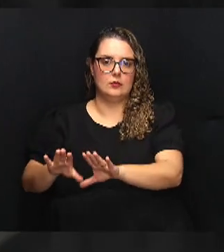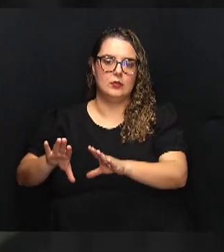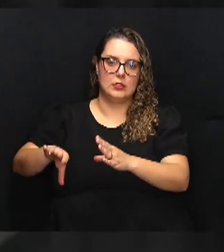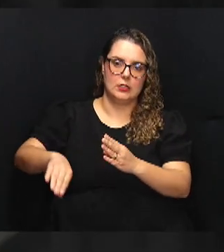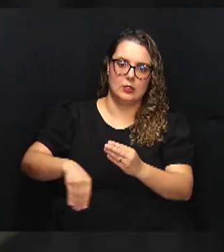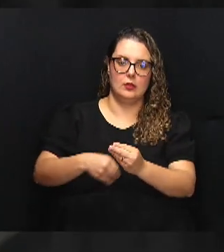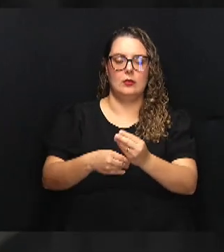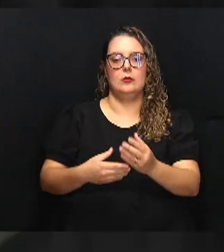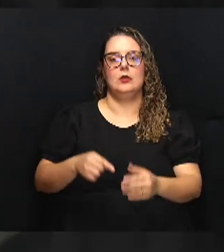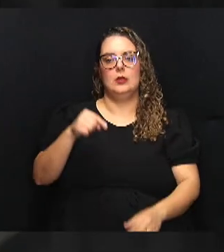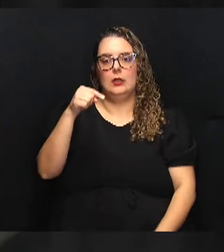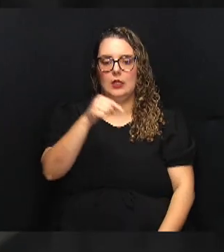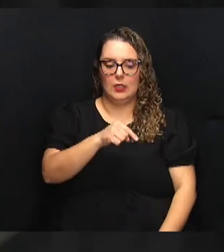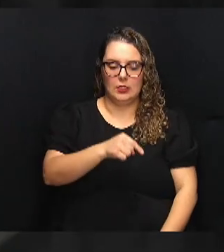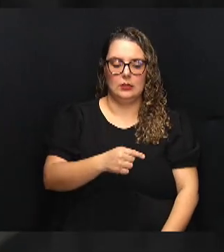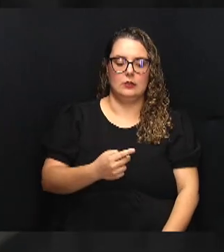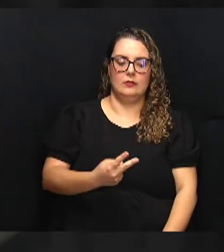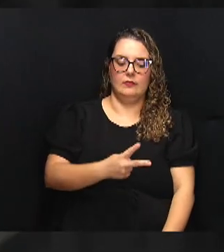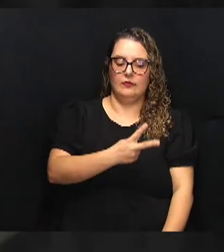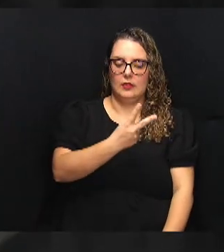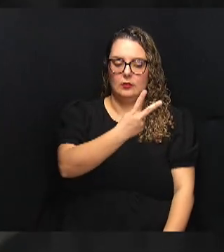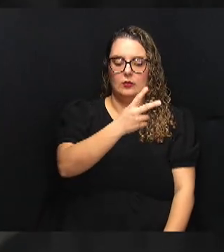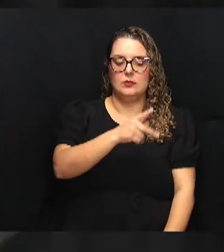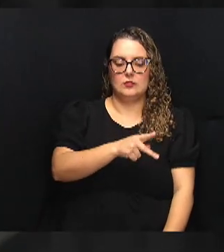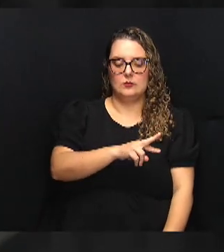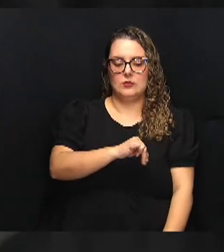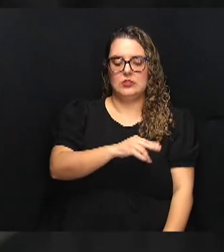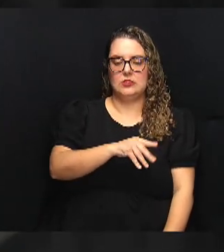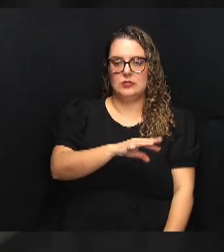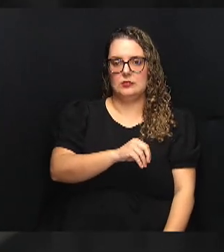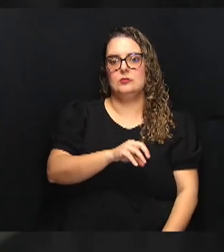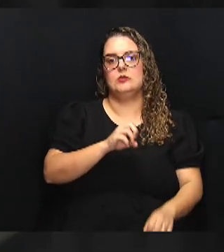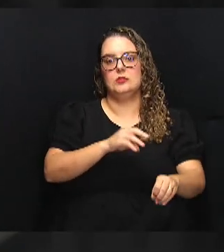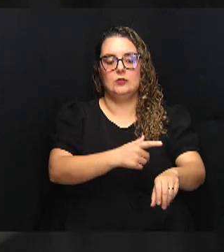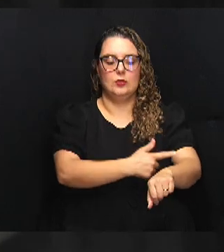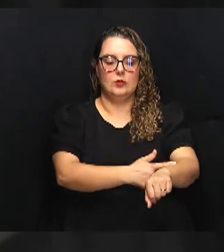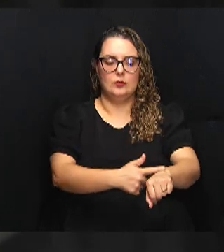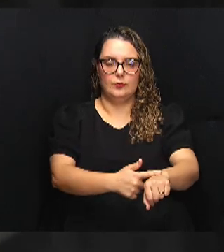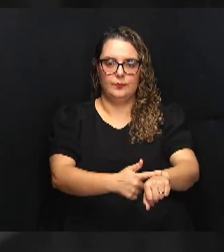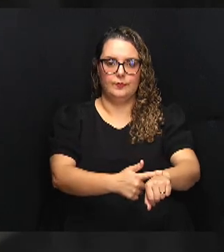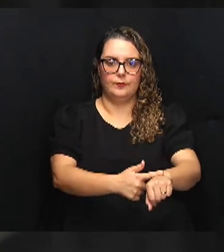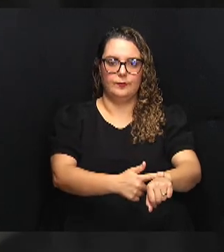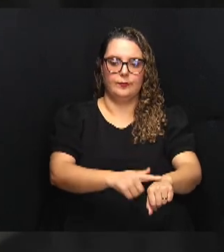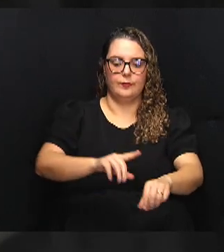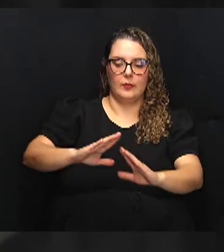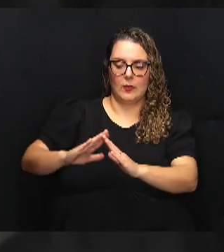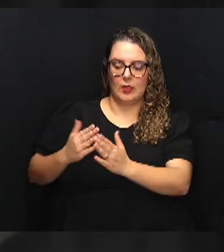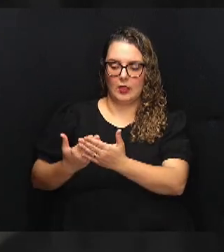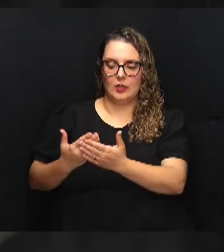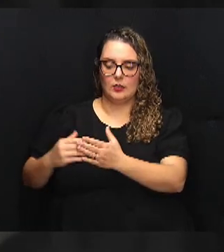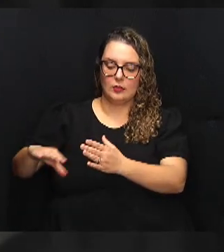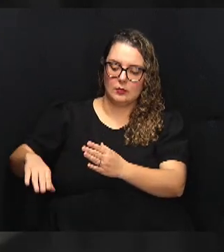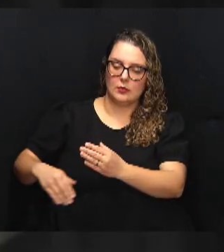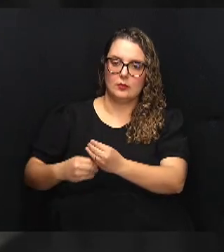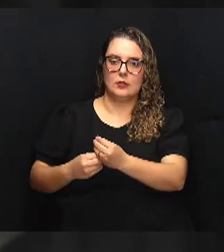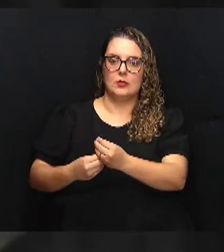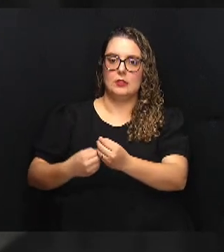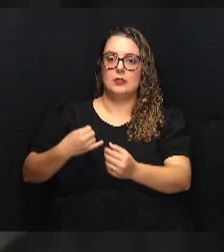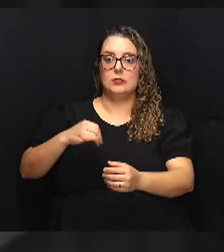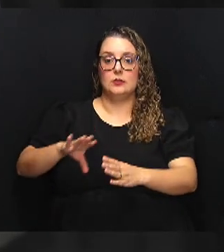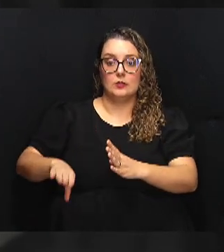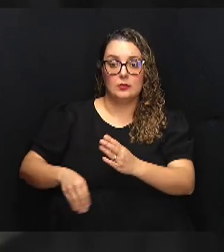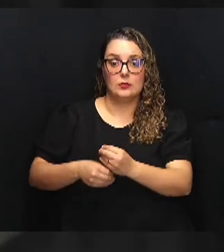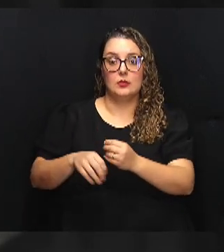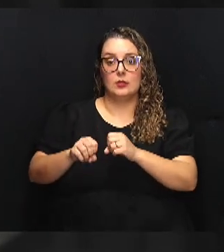os princípios, os valores, educamos as crianças e a escola é para complementar. Então, se você está complementando a educação